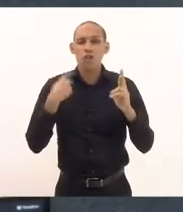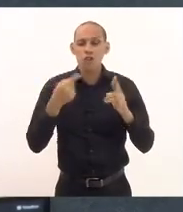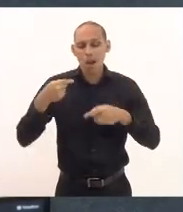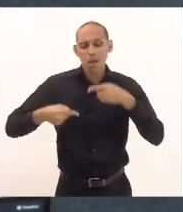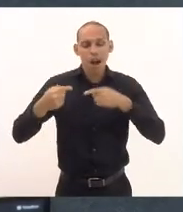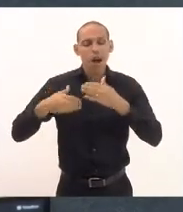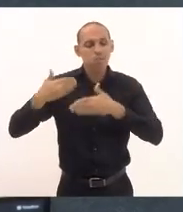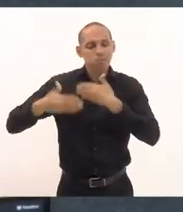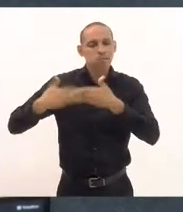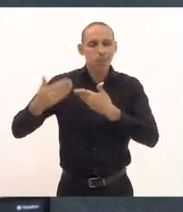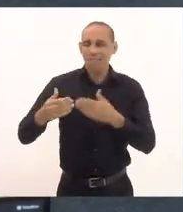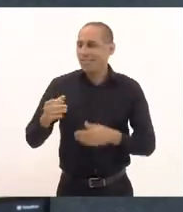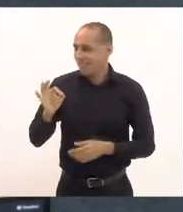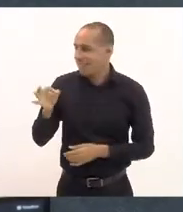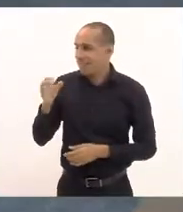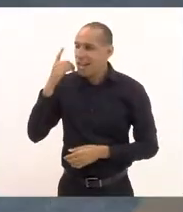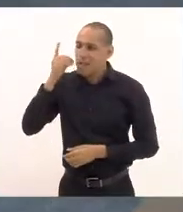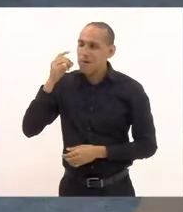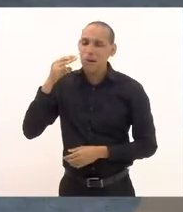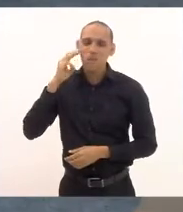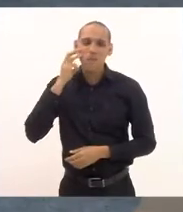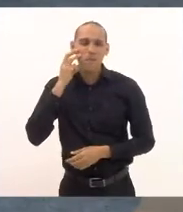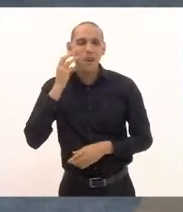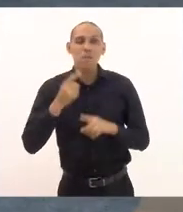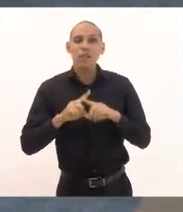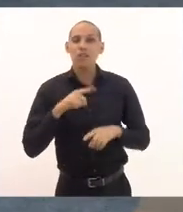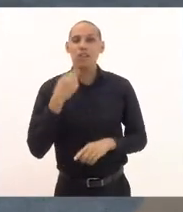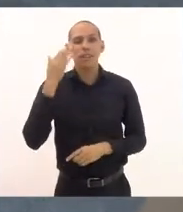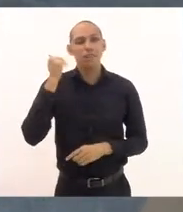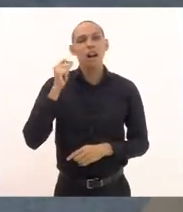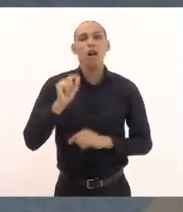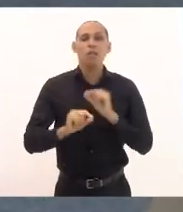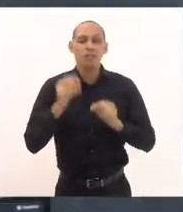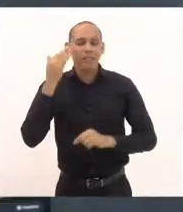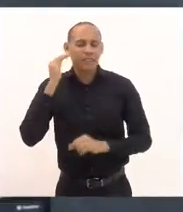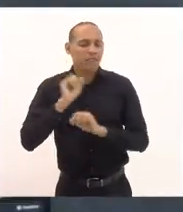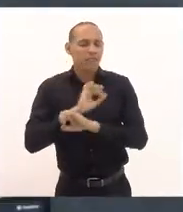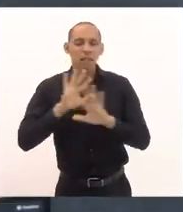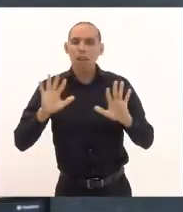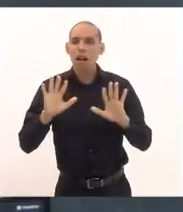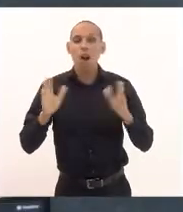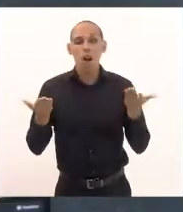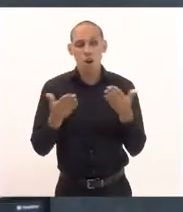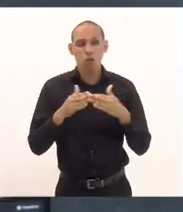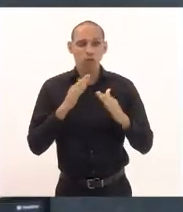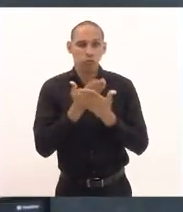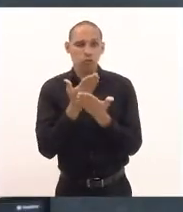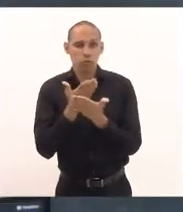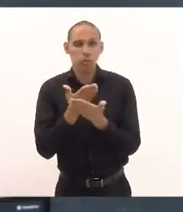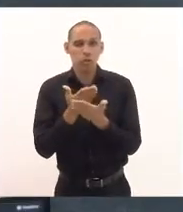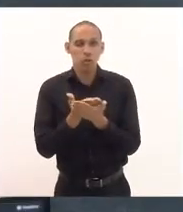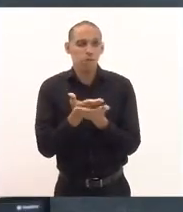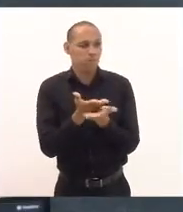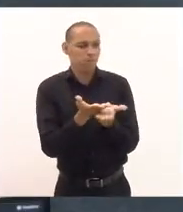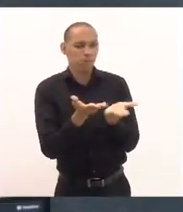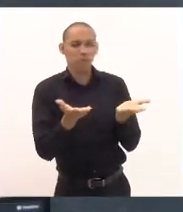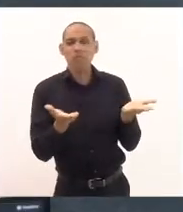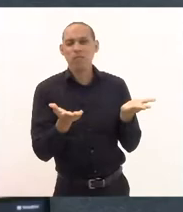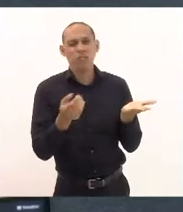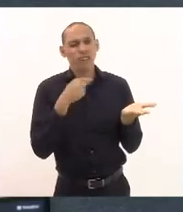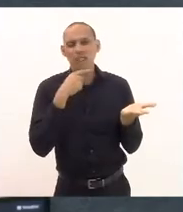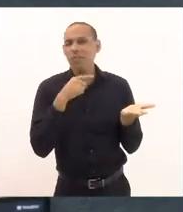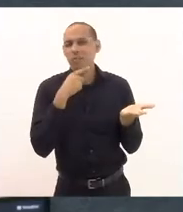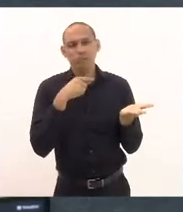deputado Valdeir Carneiro, porque a gente entende hoje que as escolas, da maneira que estão, não têm